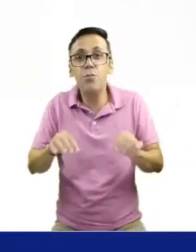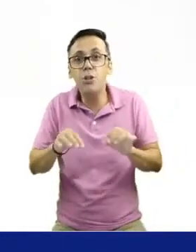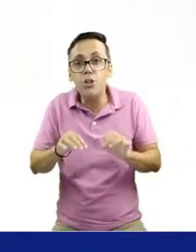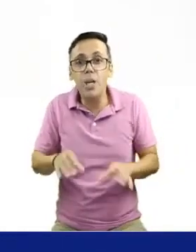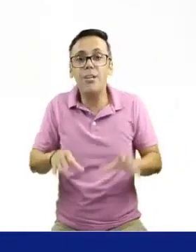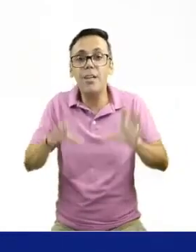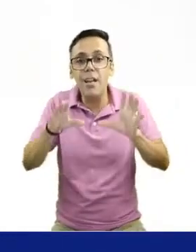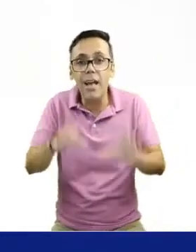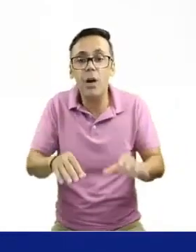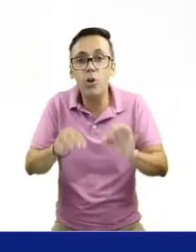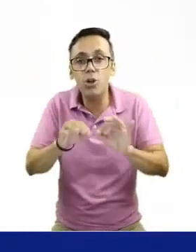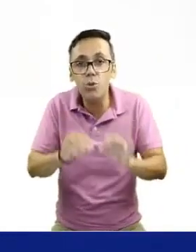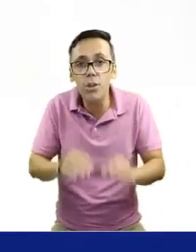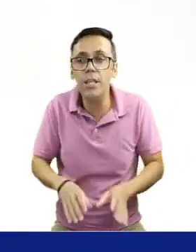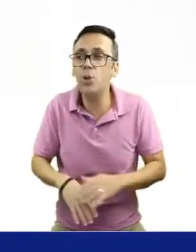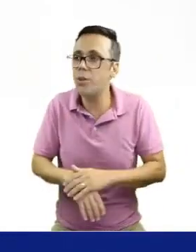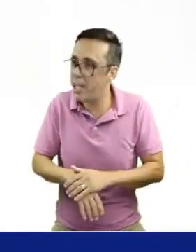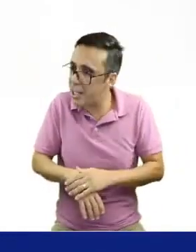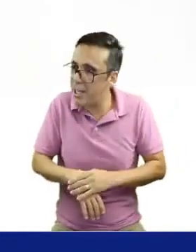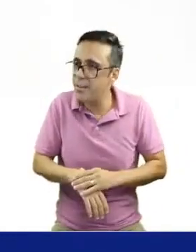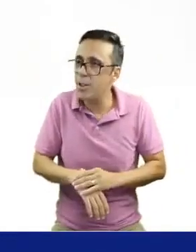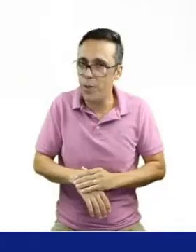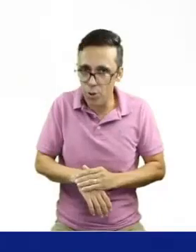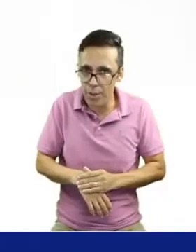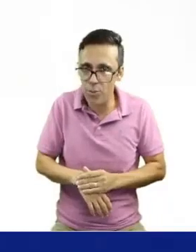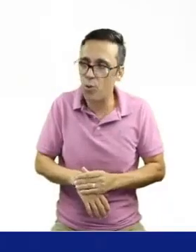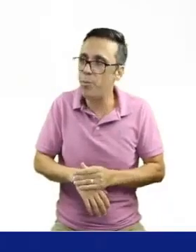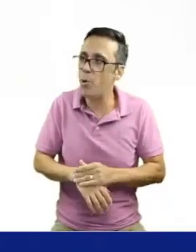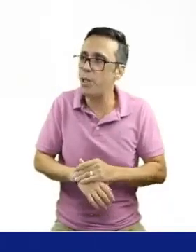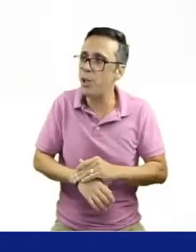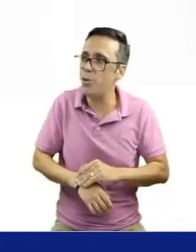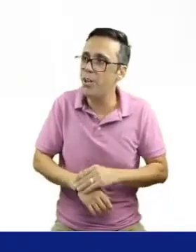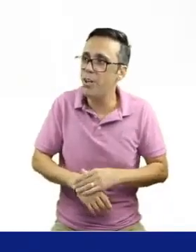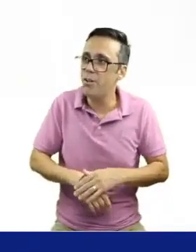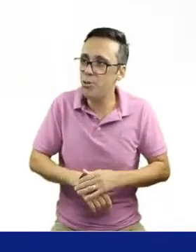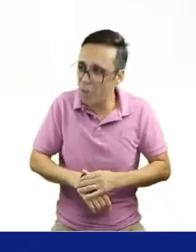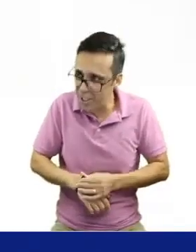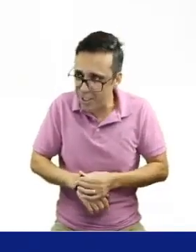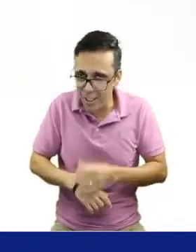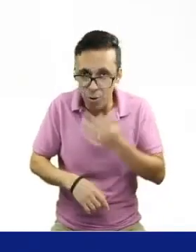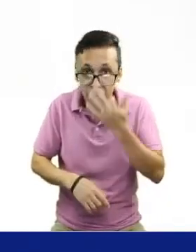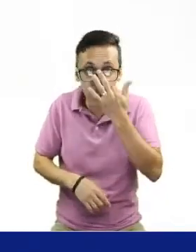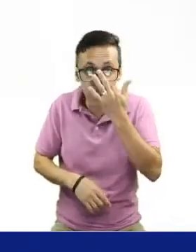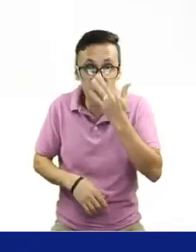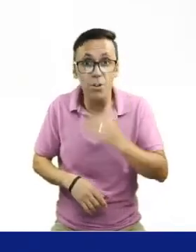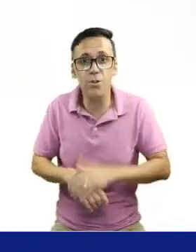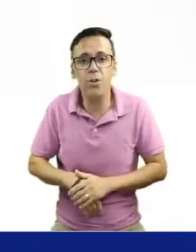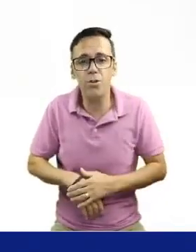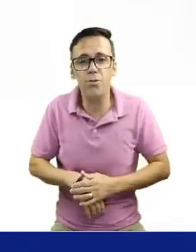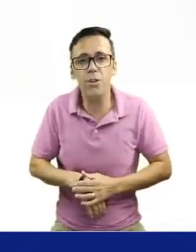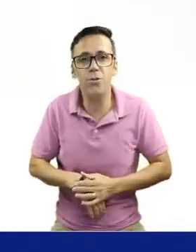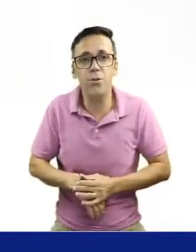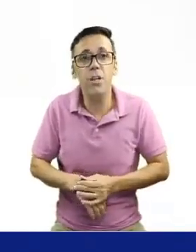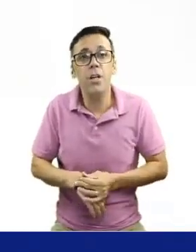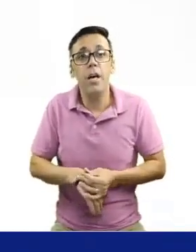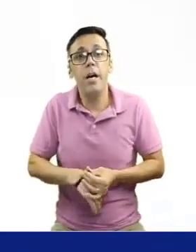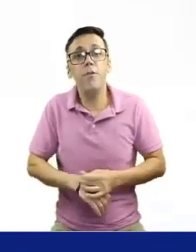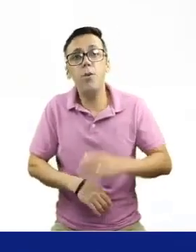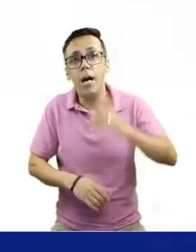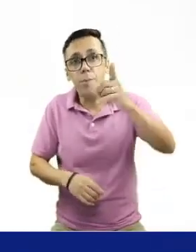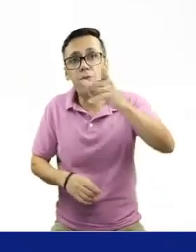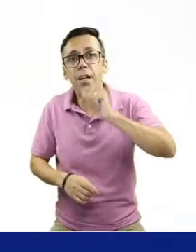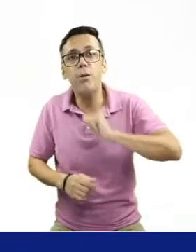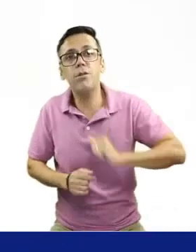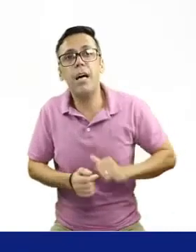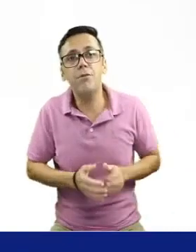nossa laje bonitinha instalar o nosso link do telegram nós si mesmo meu querido Jonathan o menino do áudio e vídeo Bom